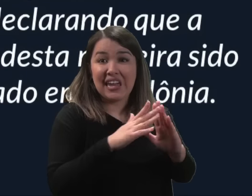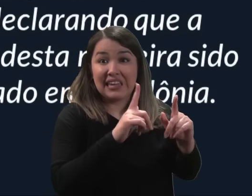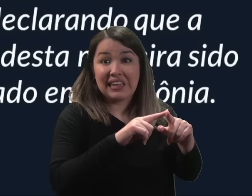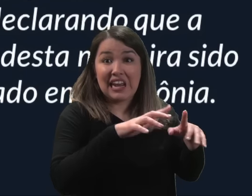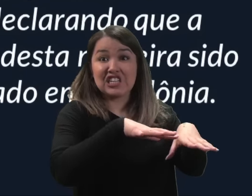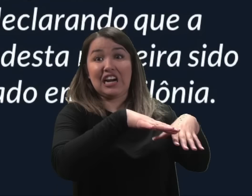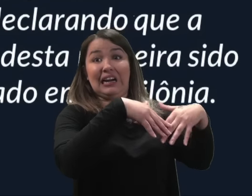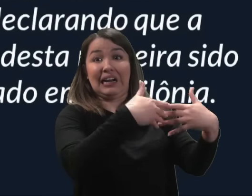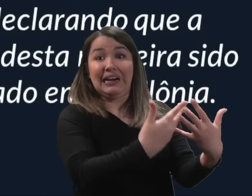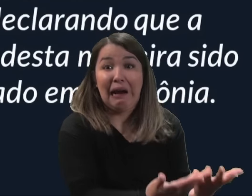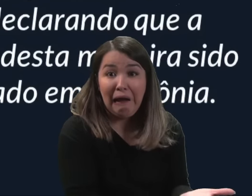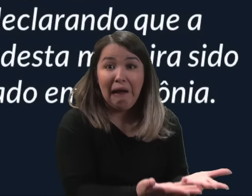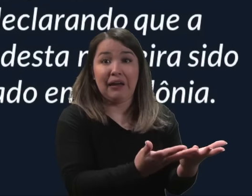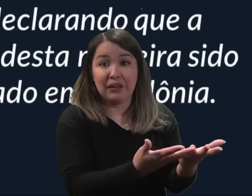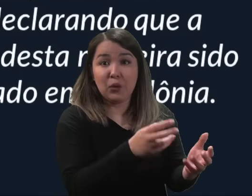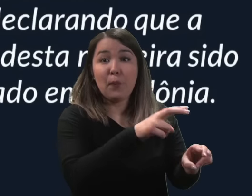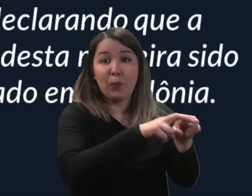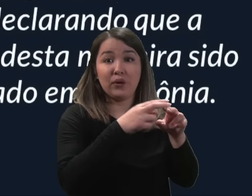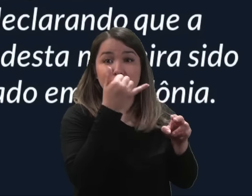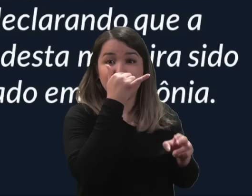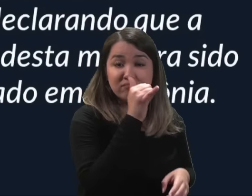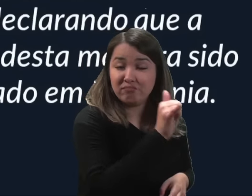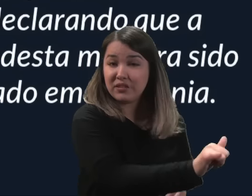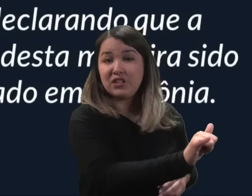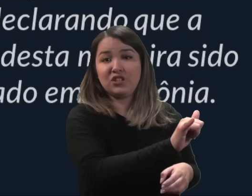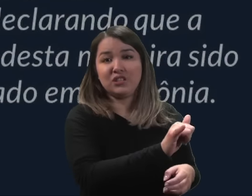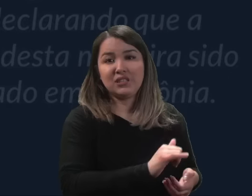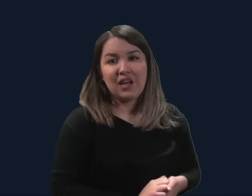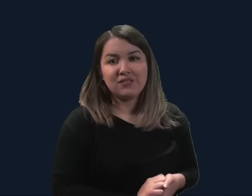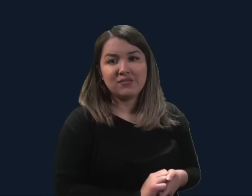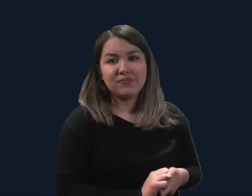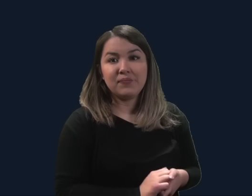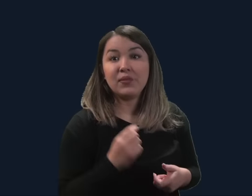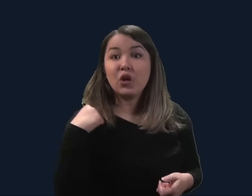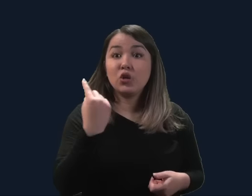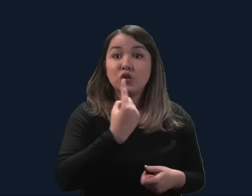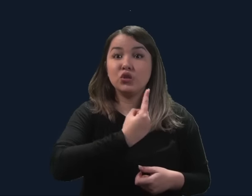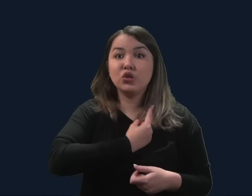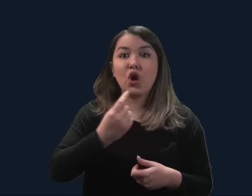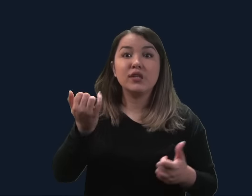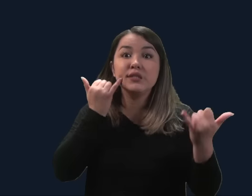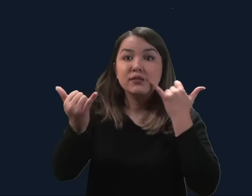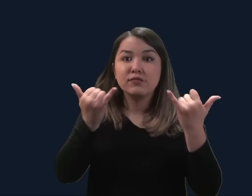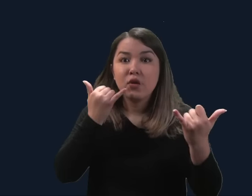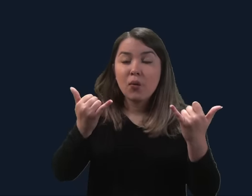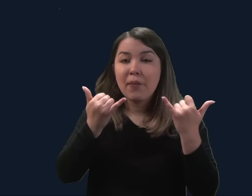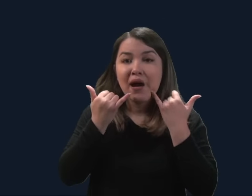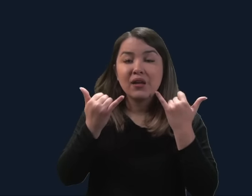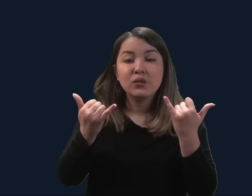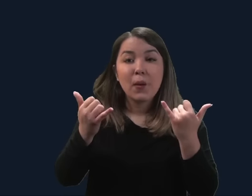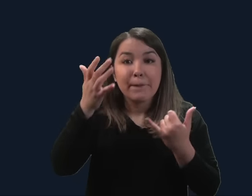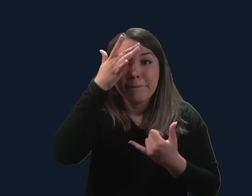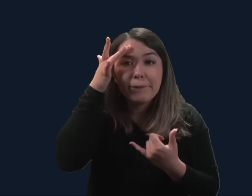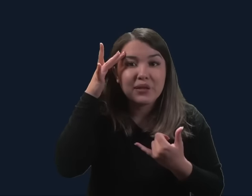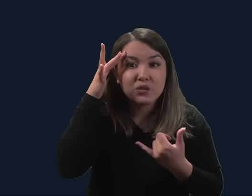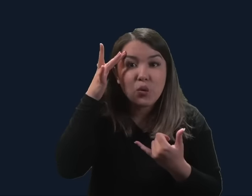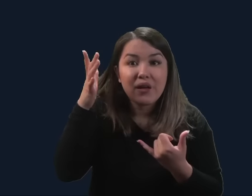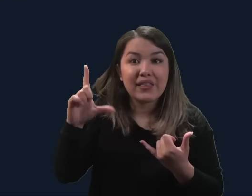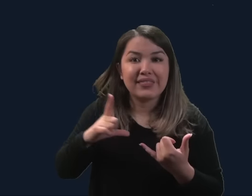desta maneira tem sido rejeitado e se tornado em Babilônia somos informados que aqueles que tomam sobre si